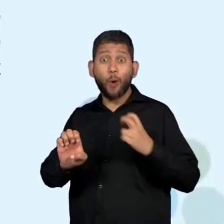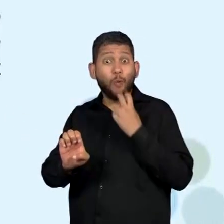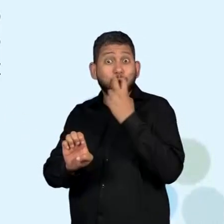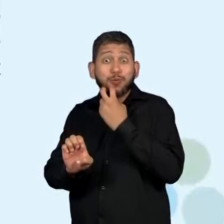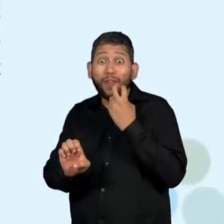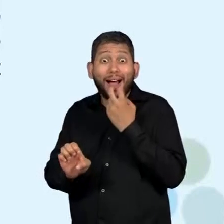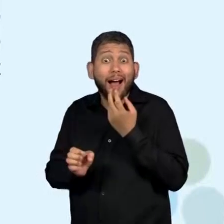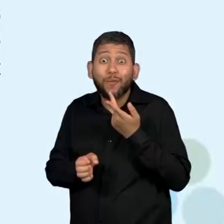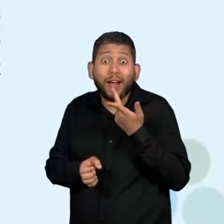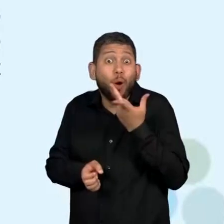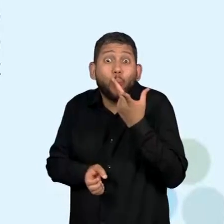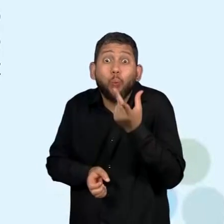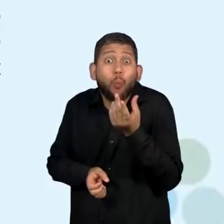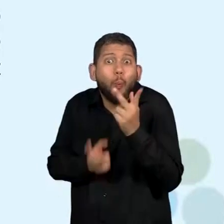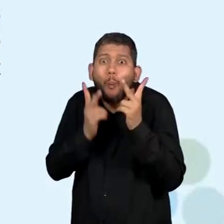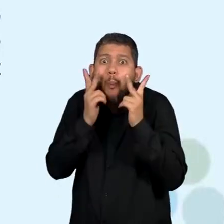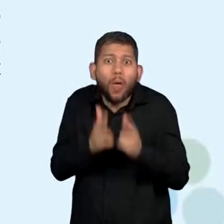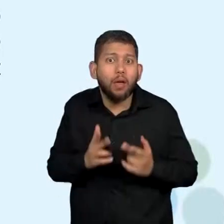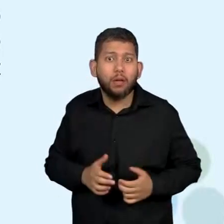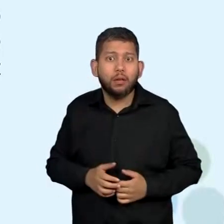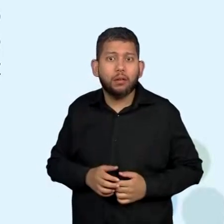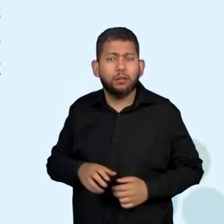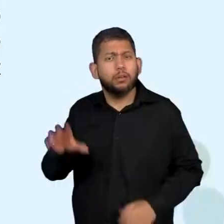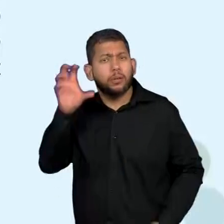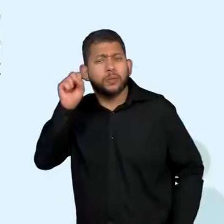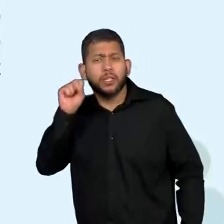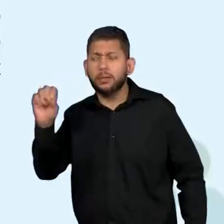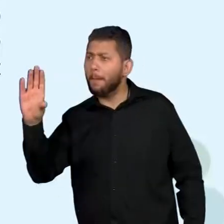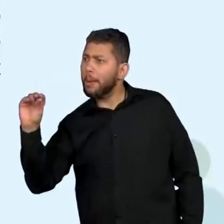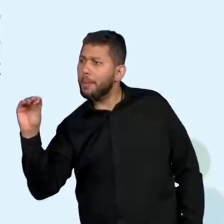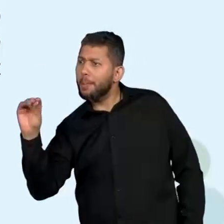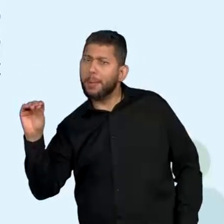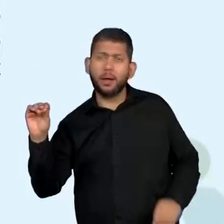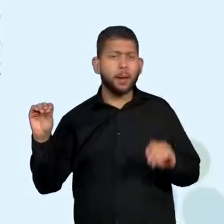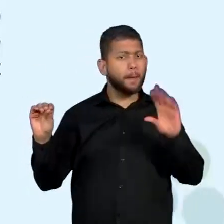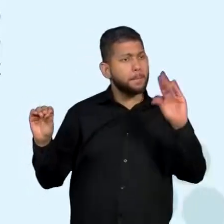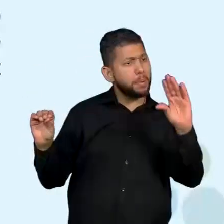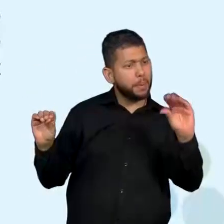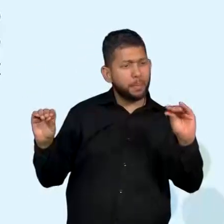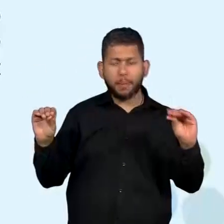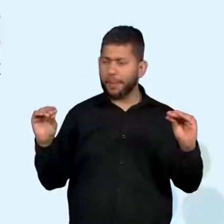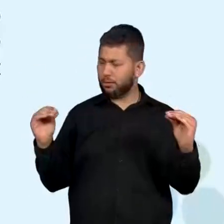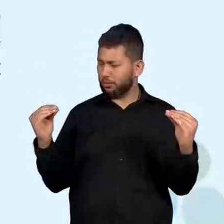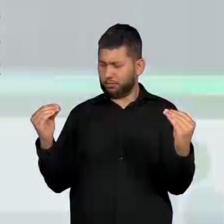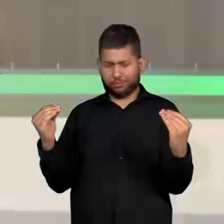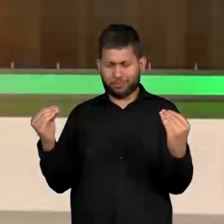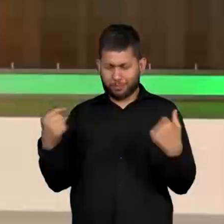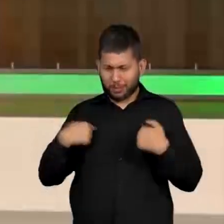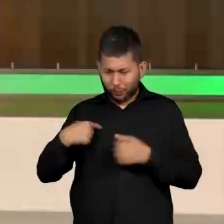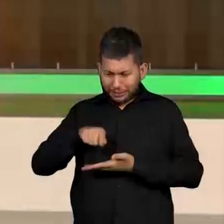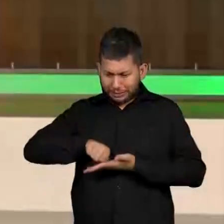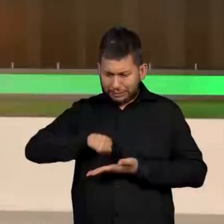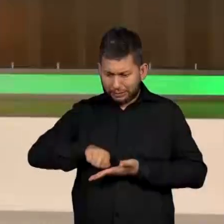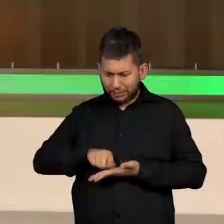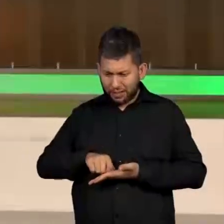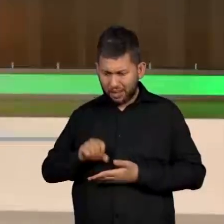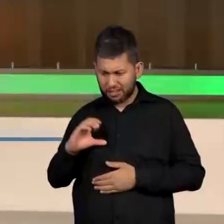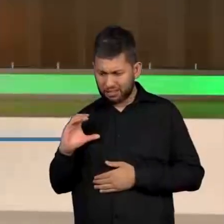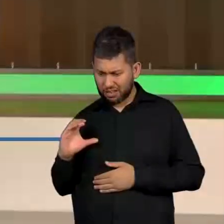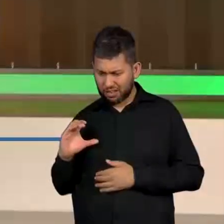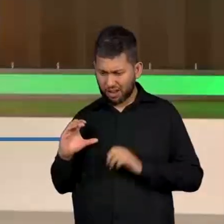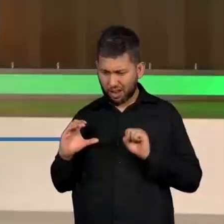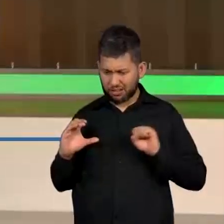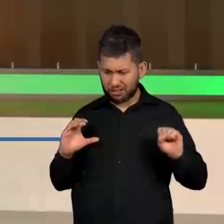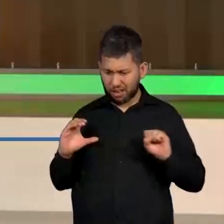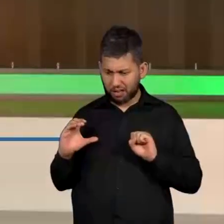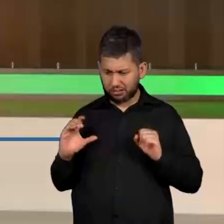IC e ICE. E na hora de escrever, é o C ou será os dois S?